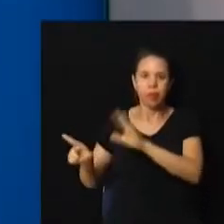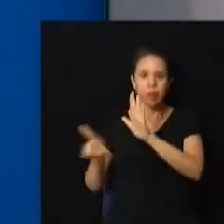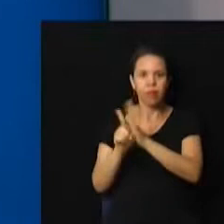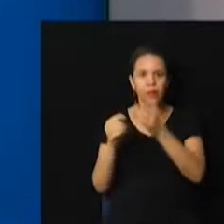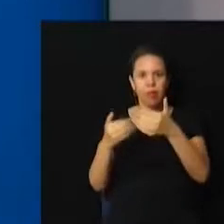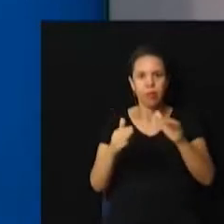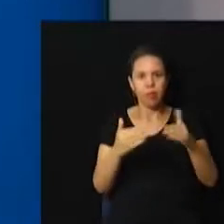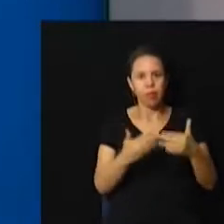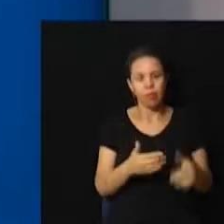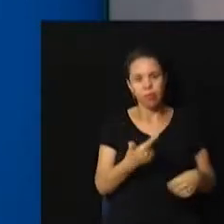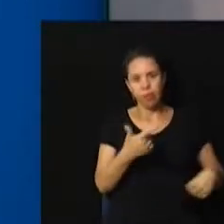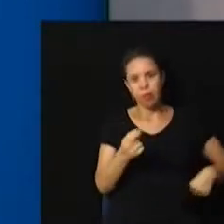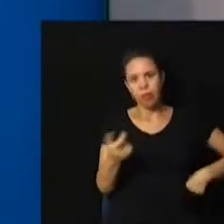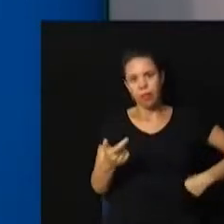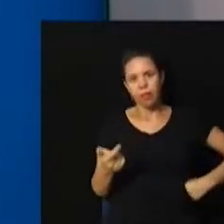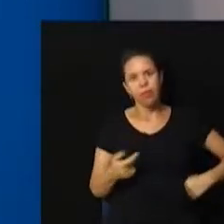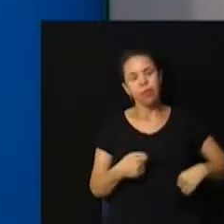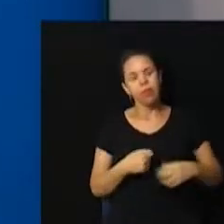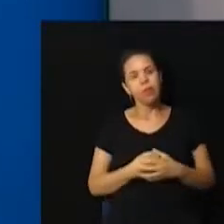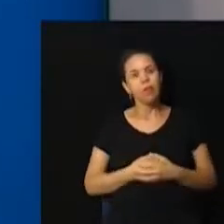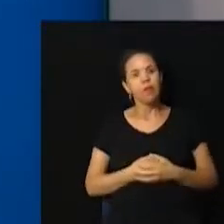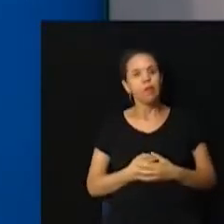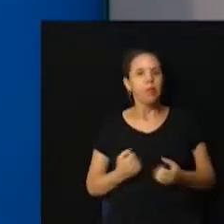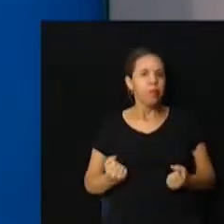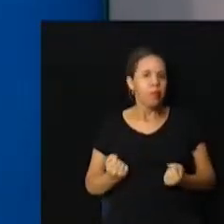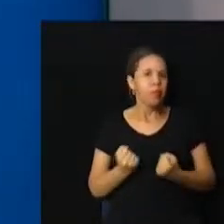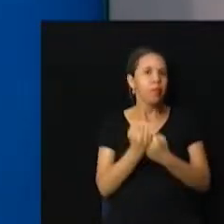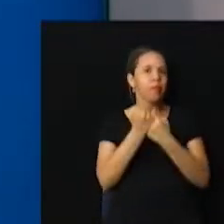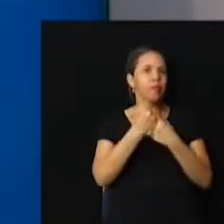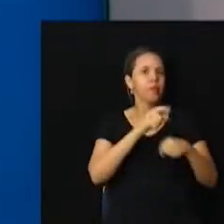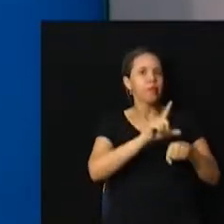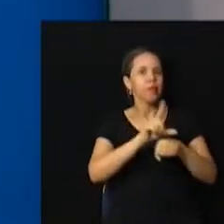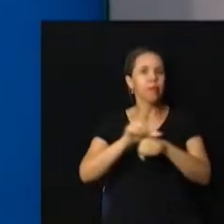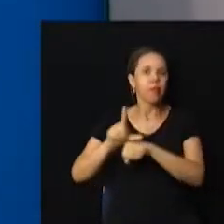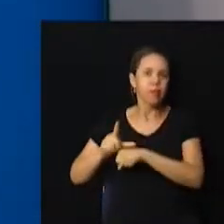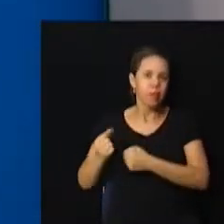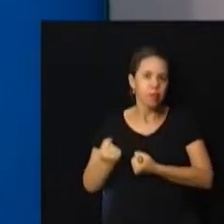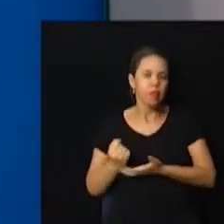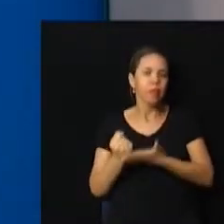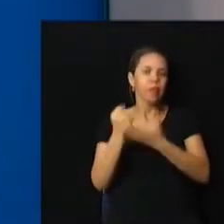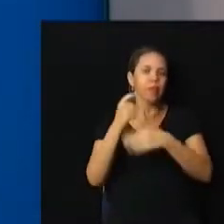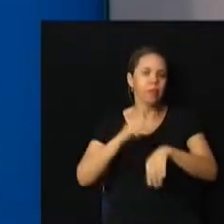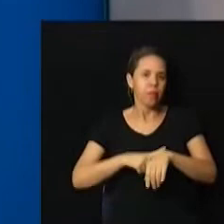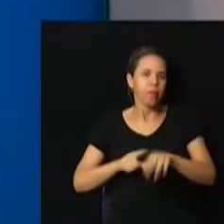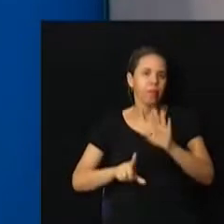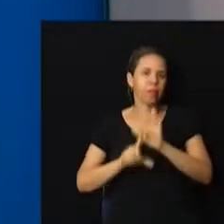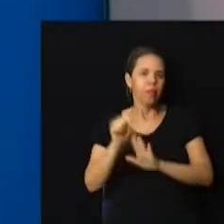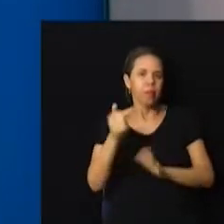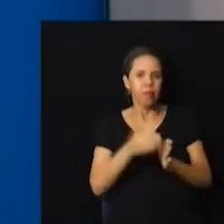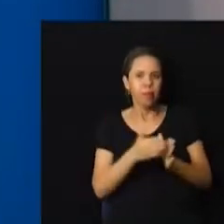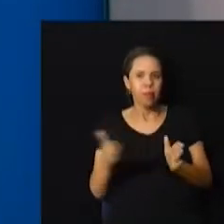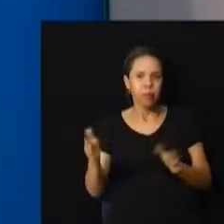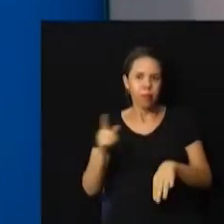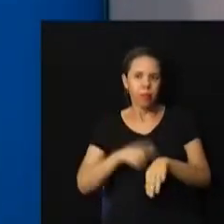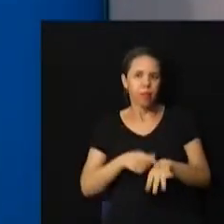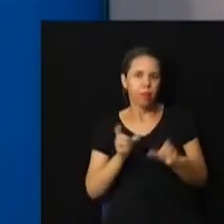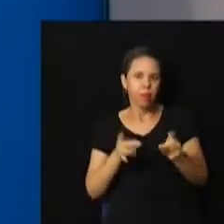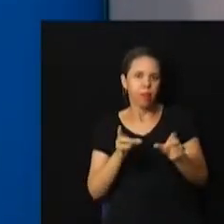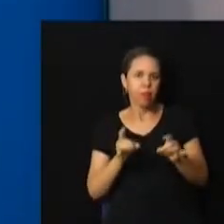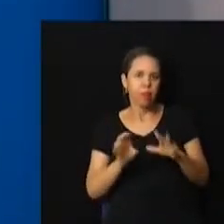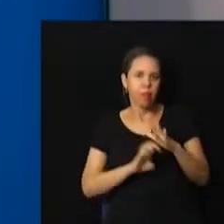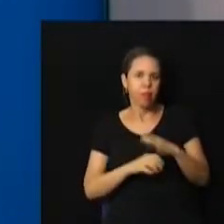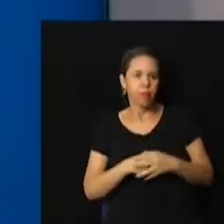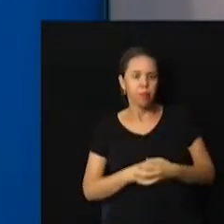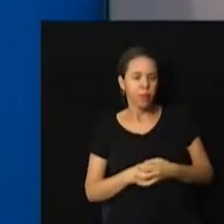é um lançamento agora para 2022, para apoiar os comerciantes e auxiliar no aumento de faturamento, ou seja, no aumento de vendas